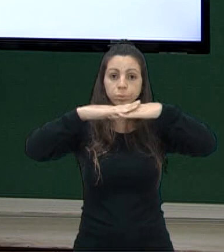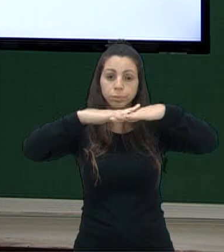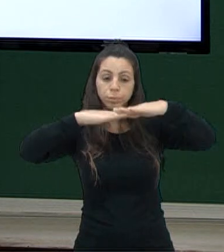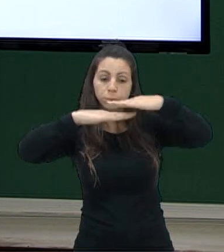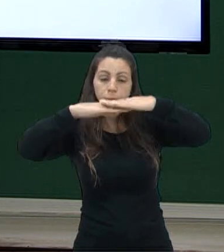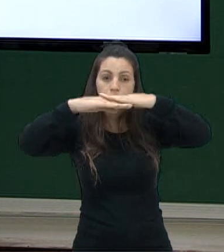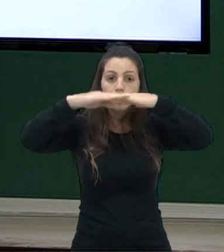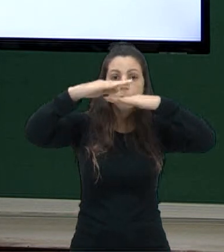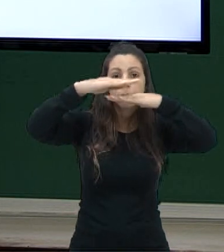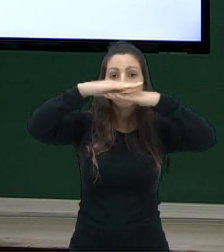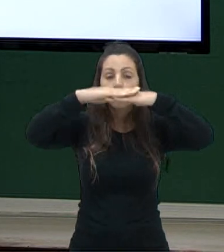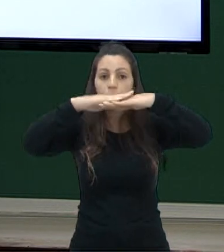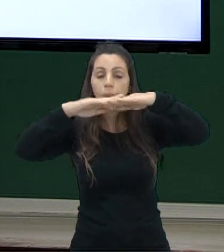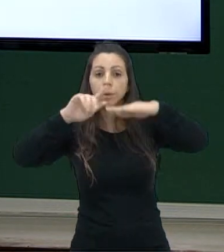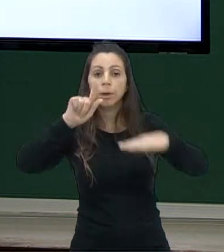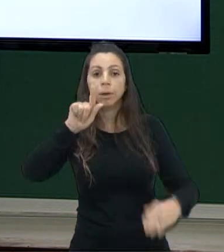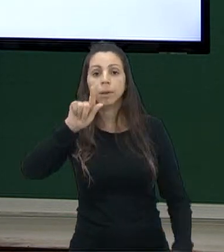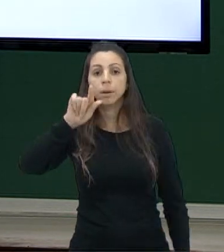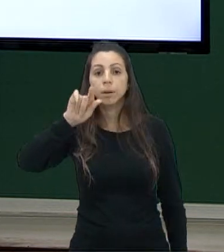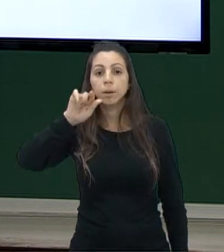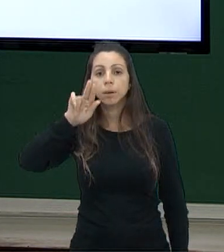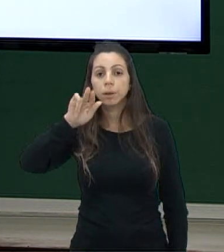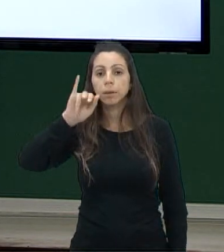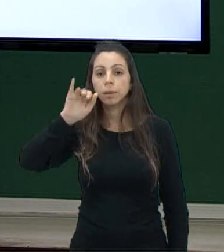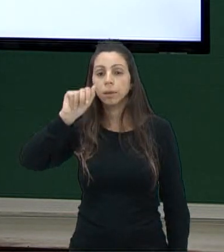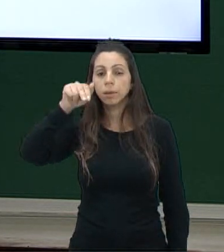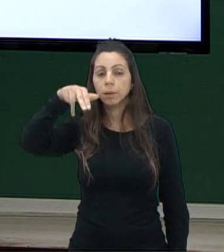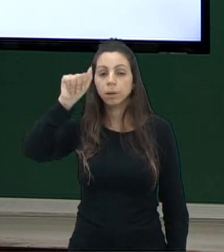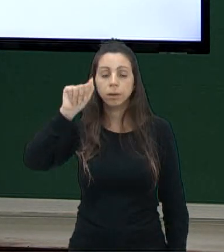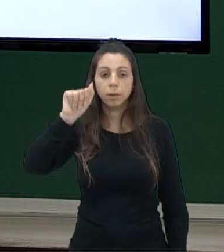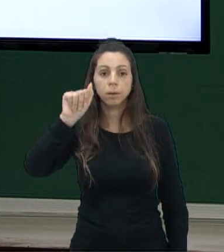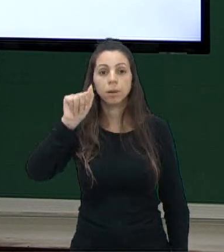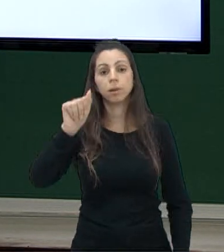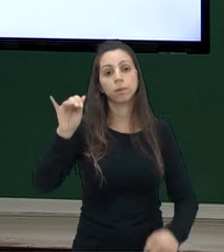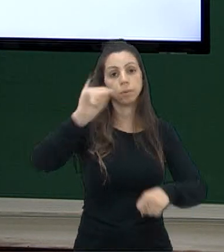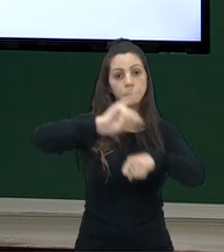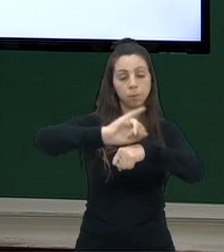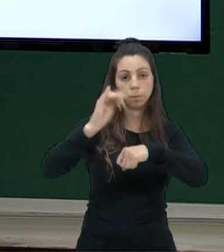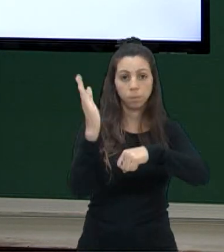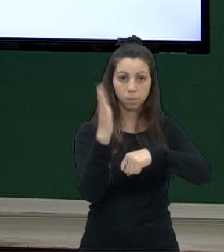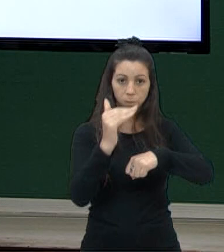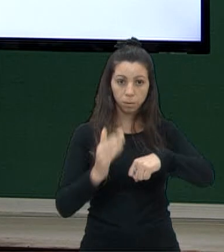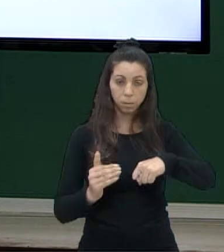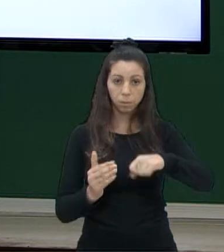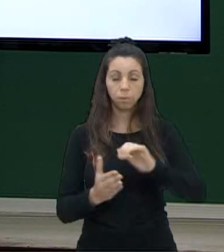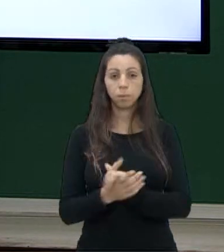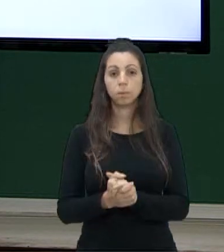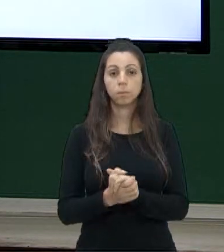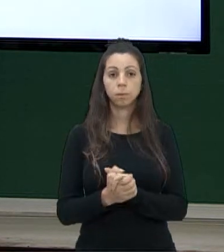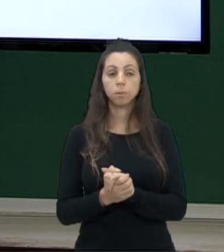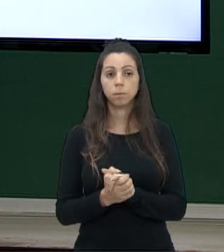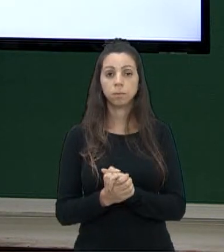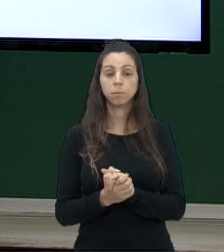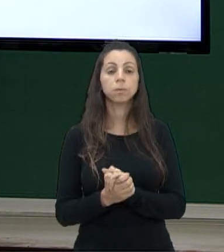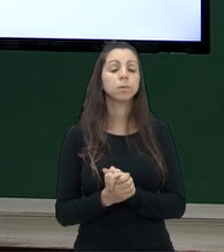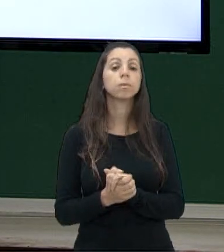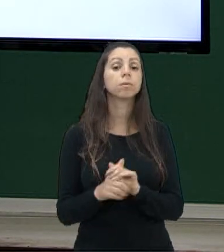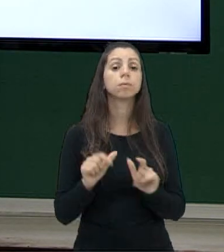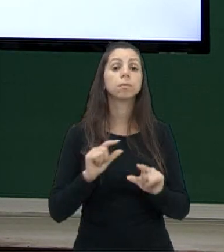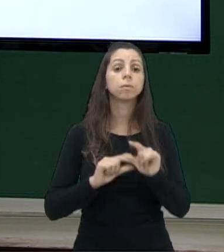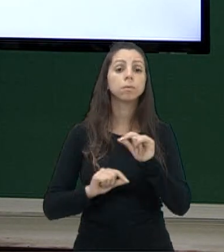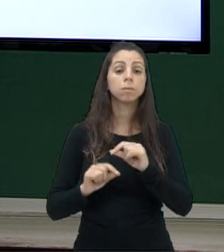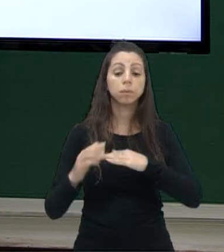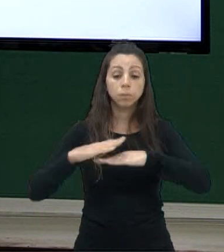e do escudo do Brasil Central, alguns desses sedimentos, na verdade, uma grande parte deles, se depositou aonde? Na